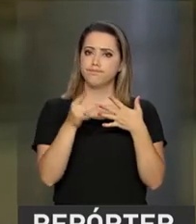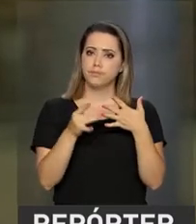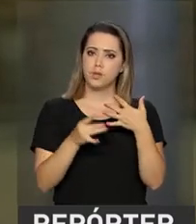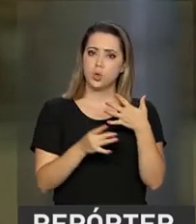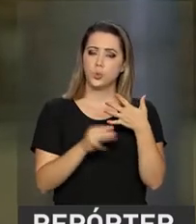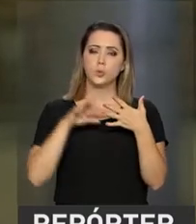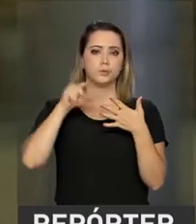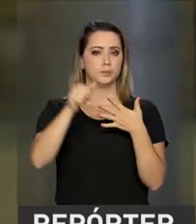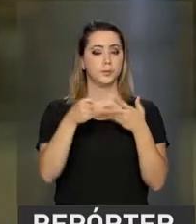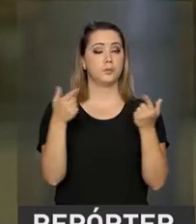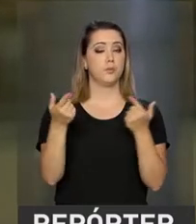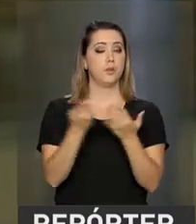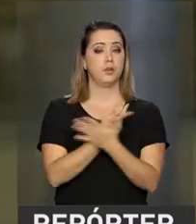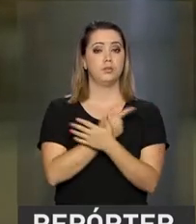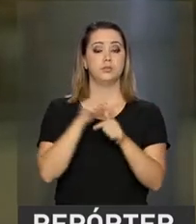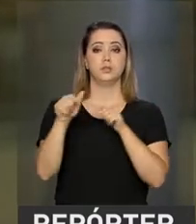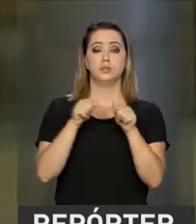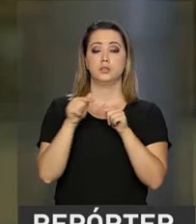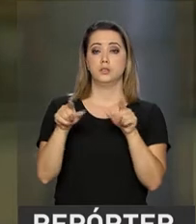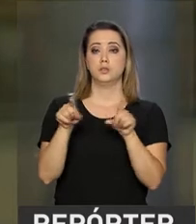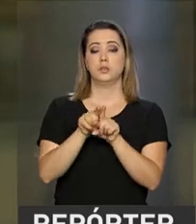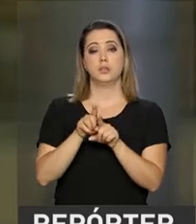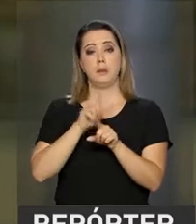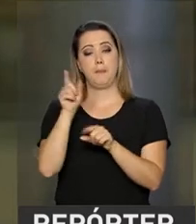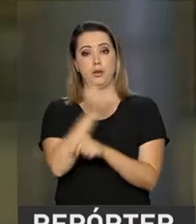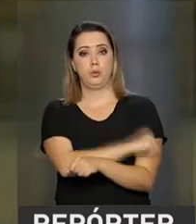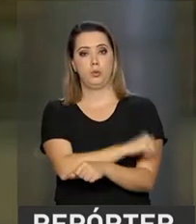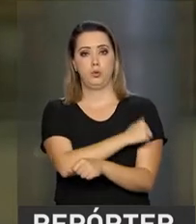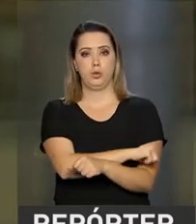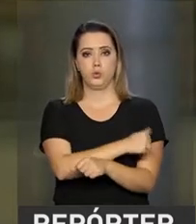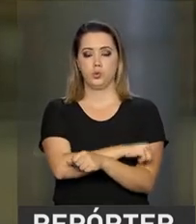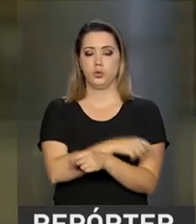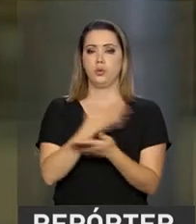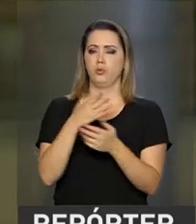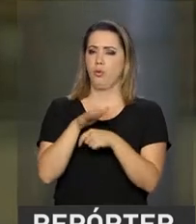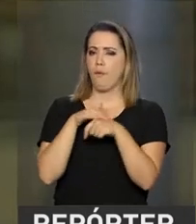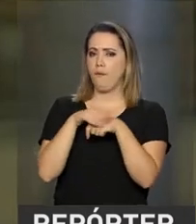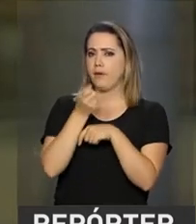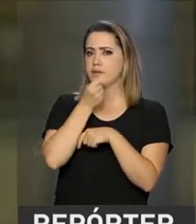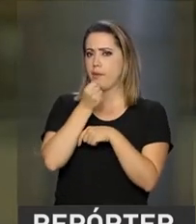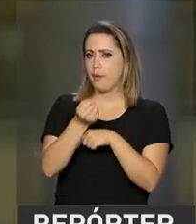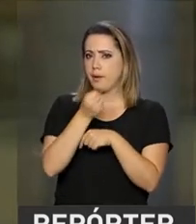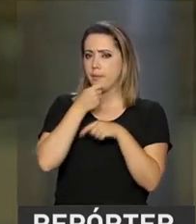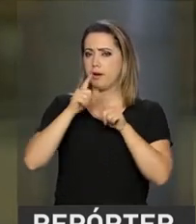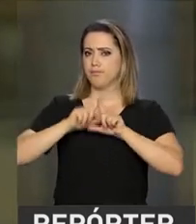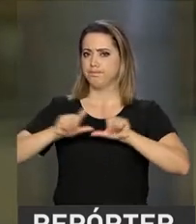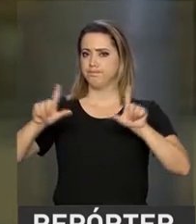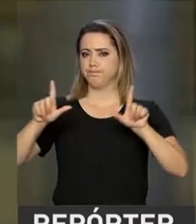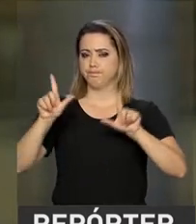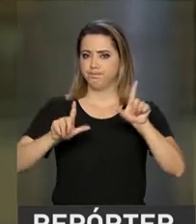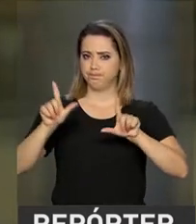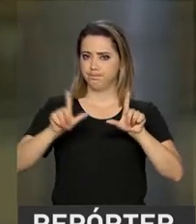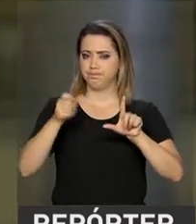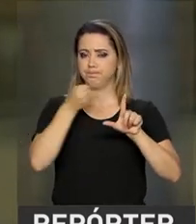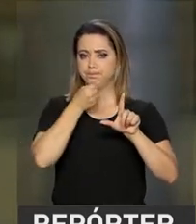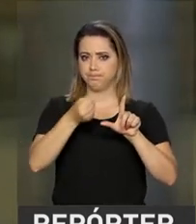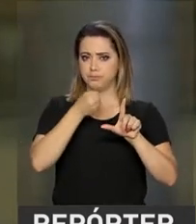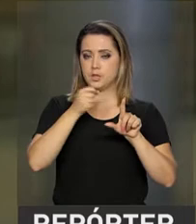de janeiro para os jornalistas durante essa conversa com a imprensa o ministro do gabinete de segurança institucional